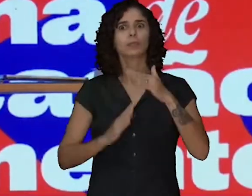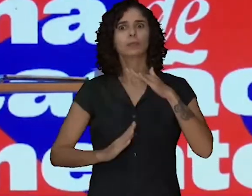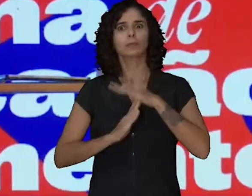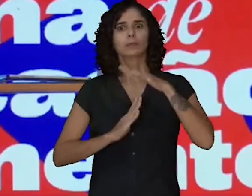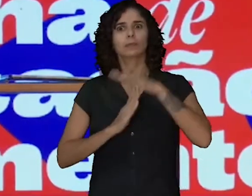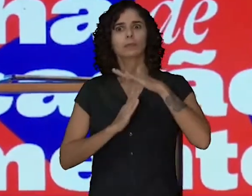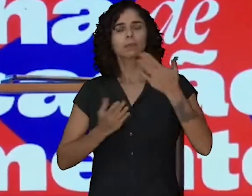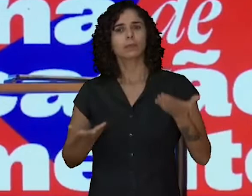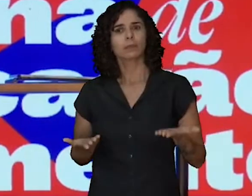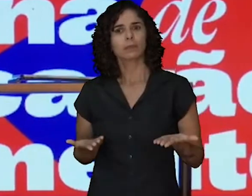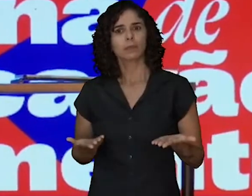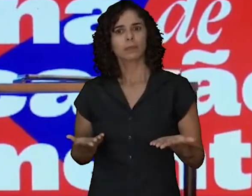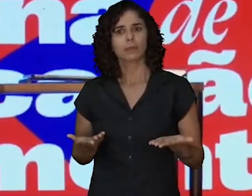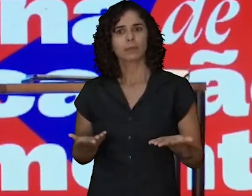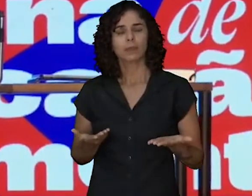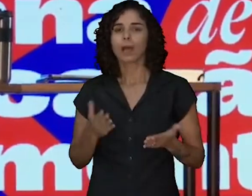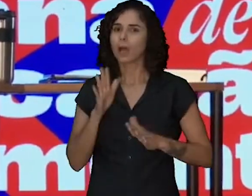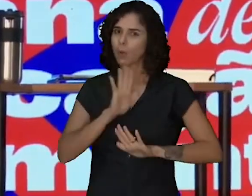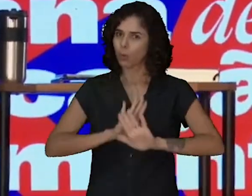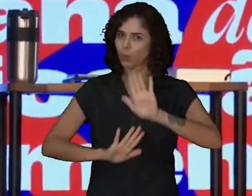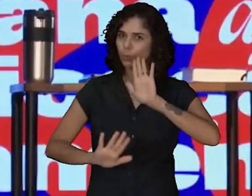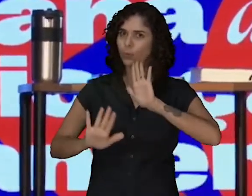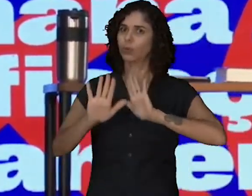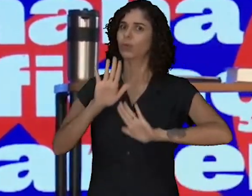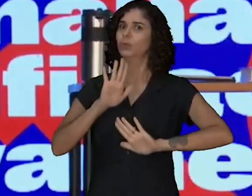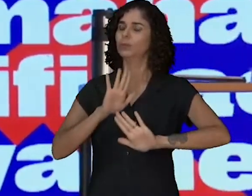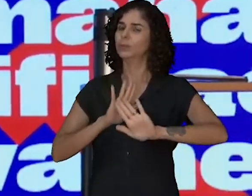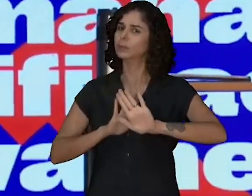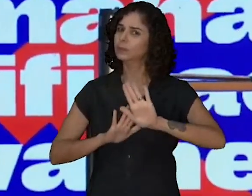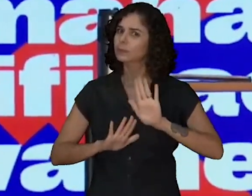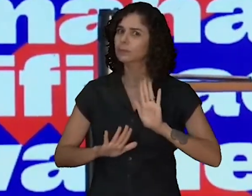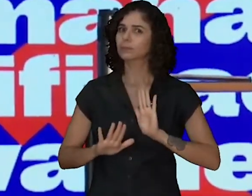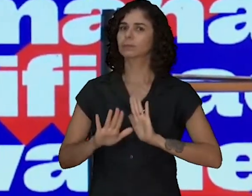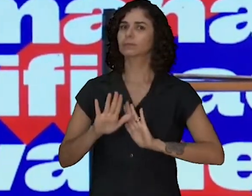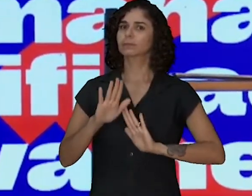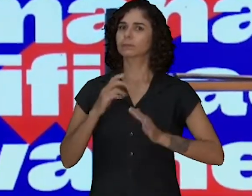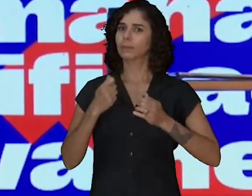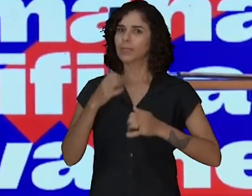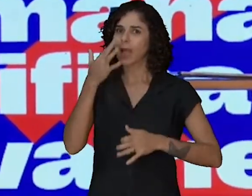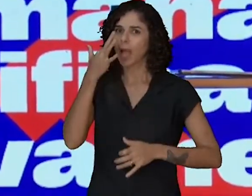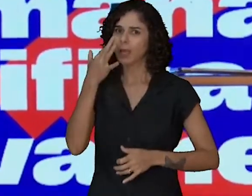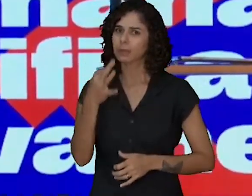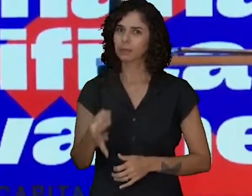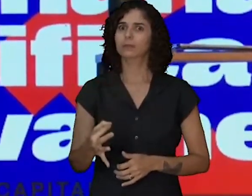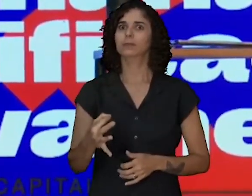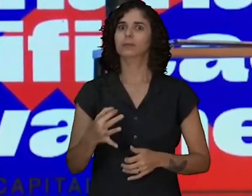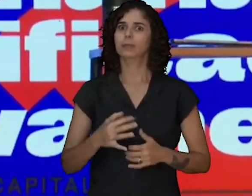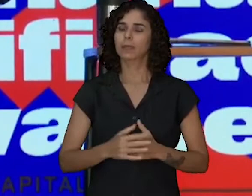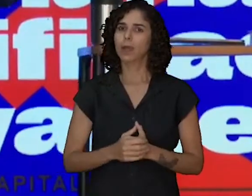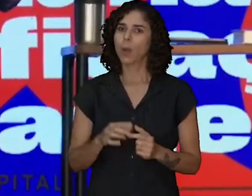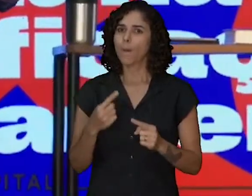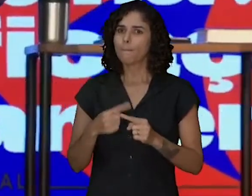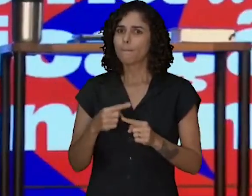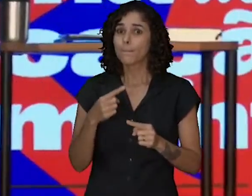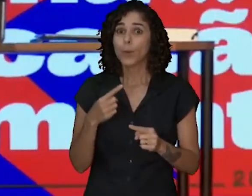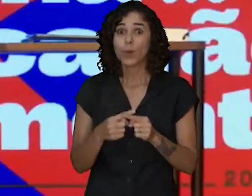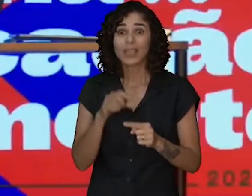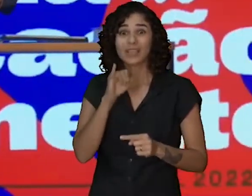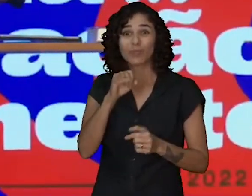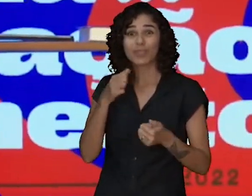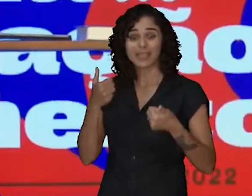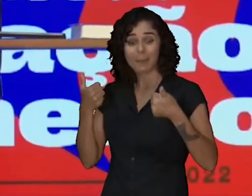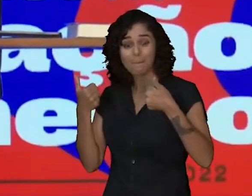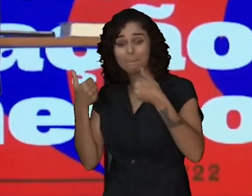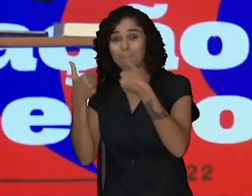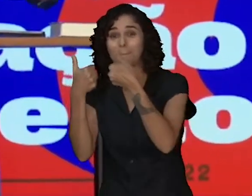Cuidado. É muita exposição. Porque quanto mais perto, quanto mais cheio, quanto